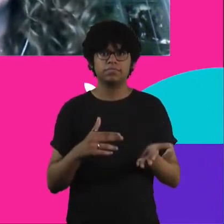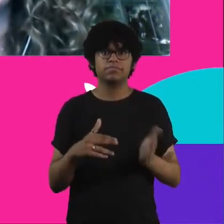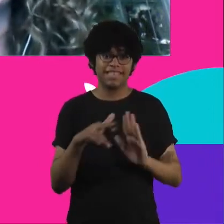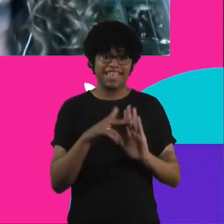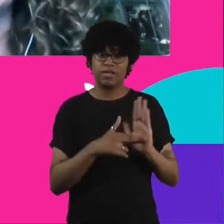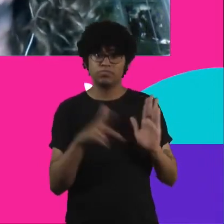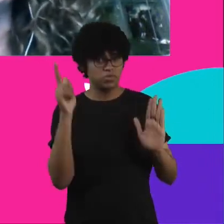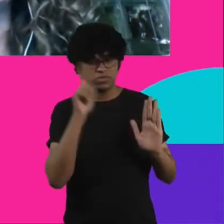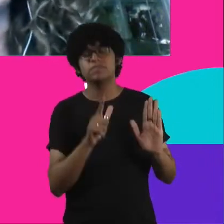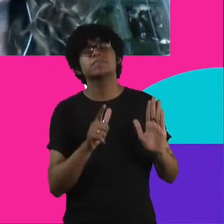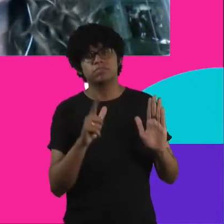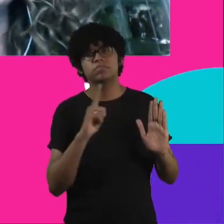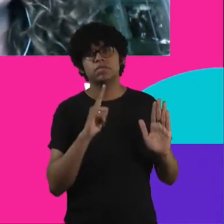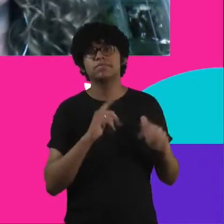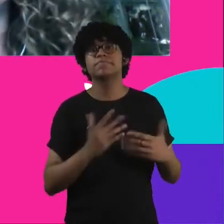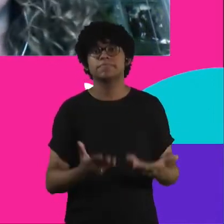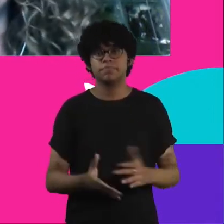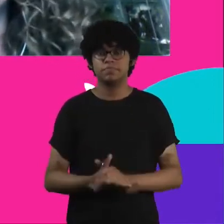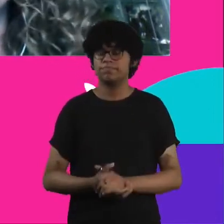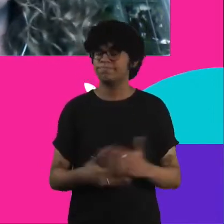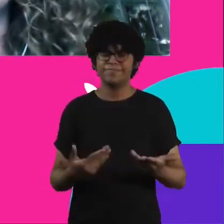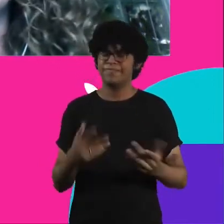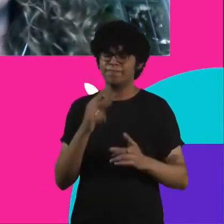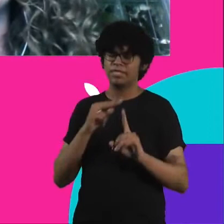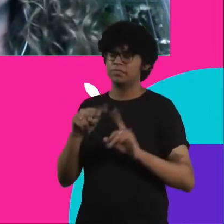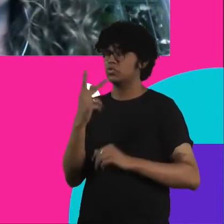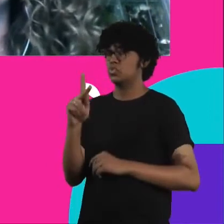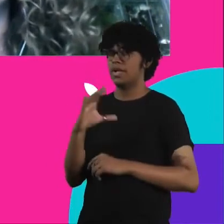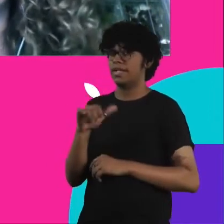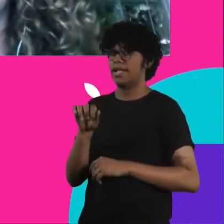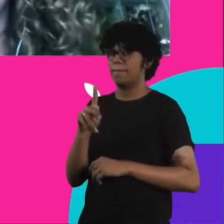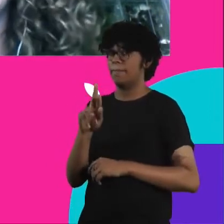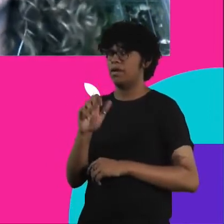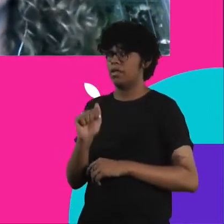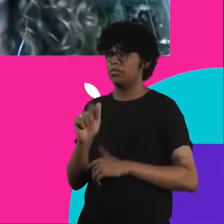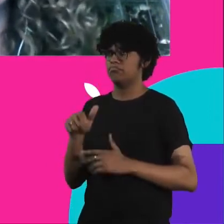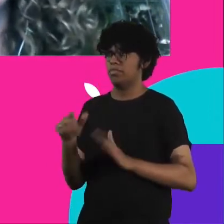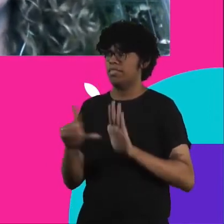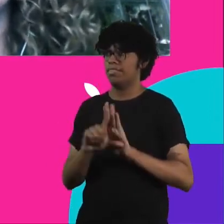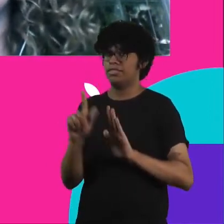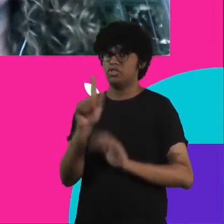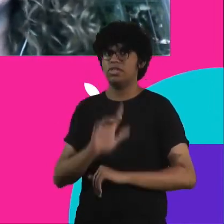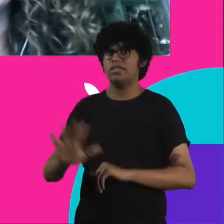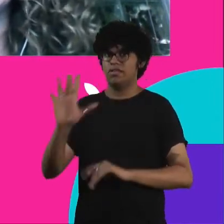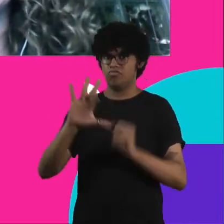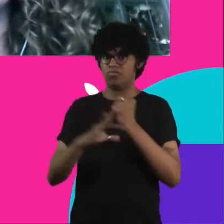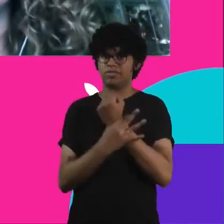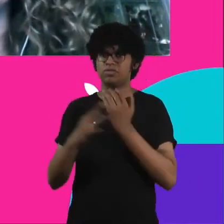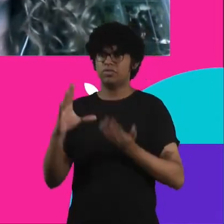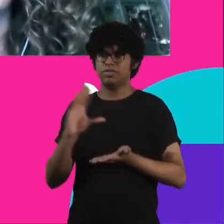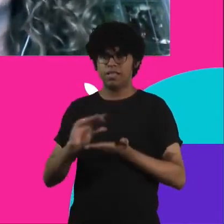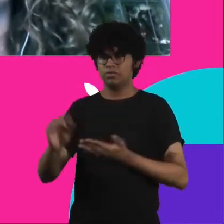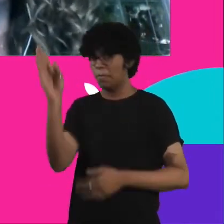cumpridas. Mas então, qual que é a tua visão, assim, Capra, sobre essa implementação da LGPD no Brasil? Tu acha que